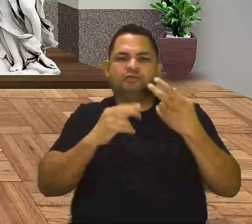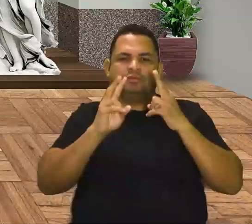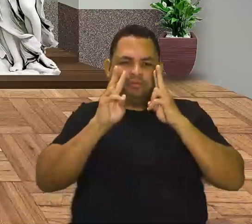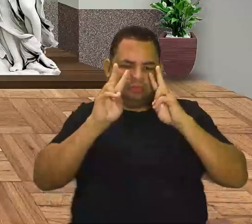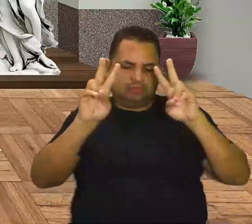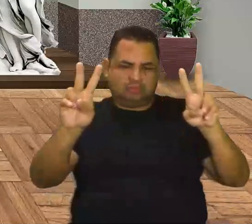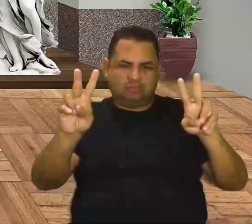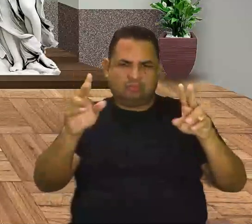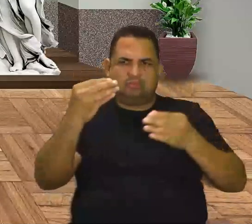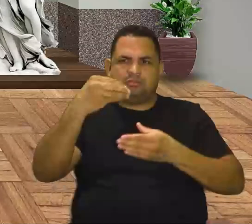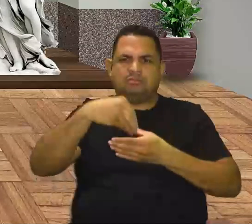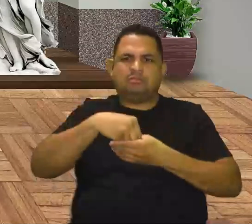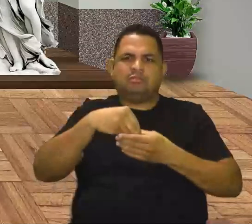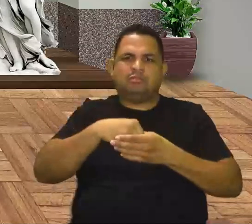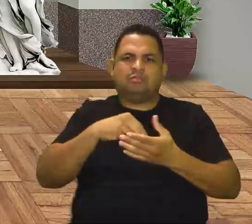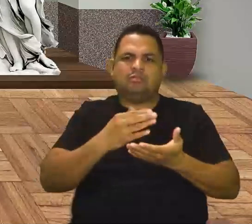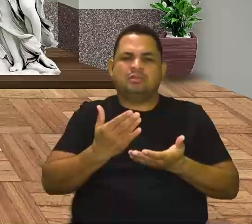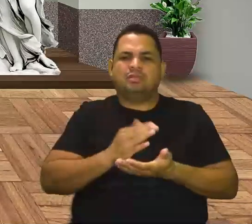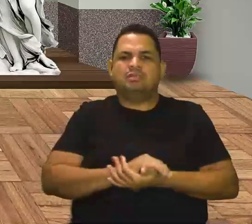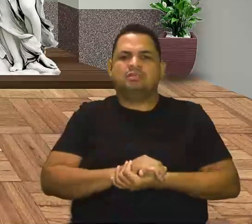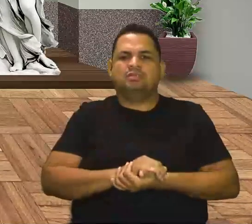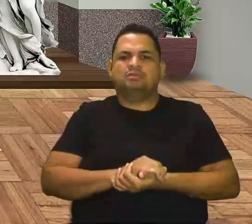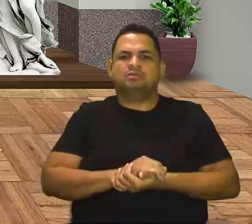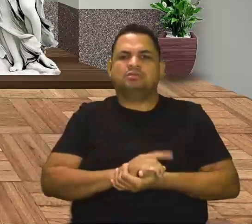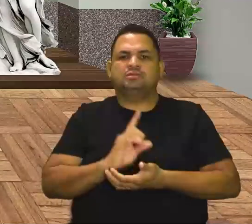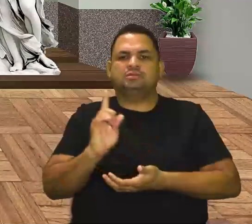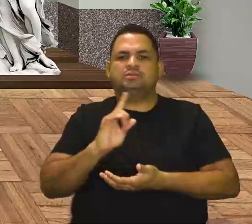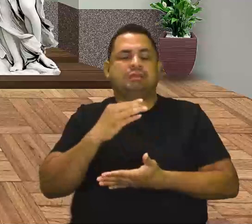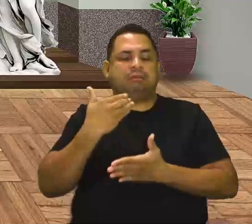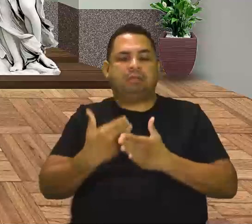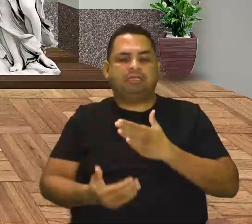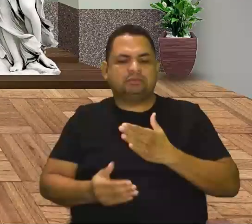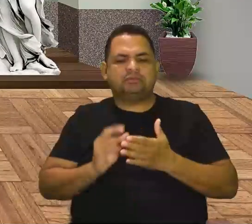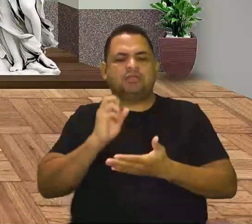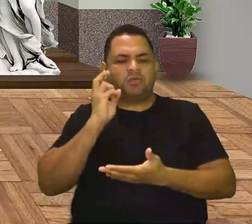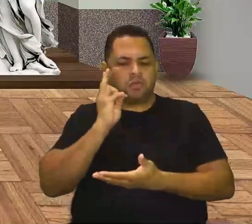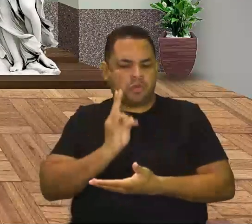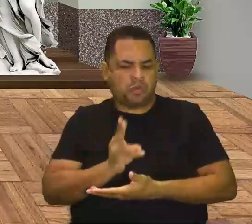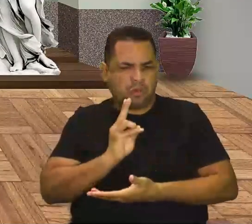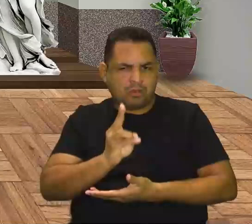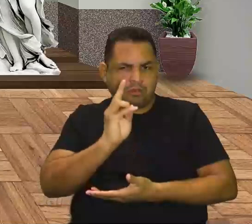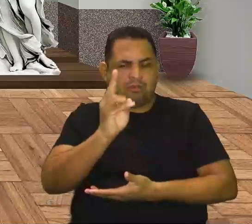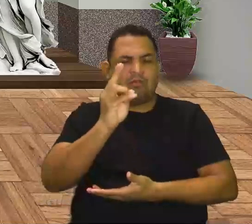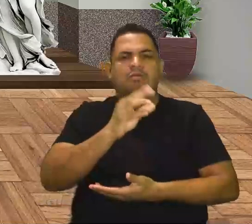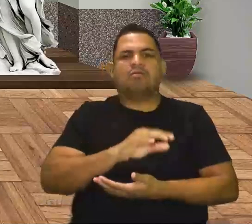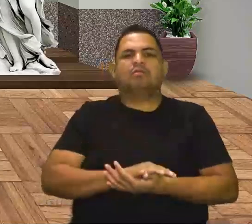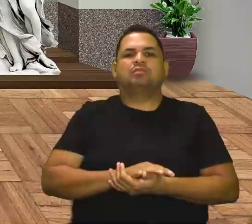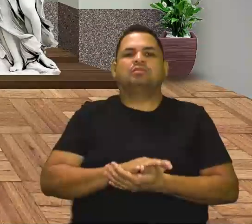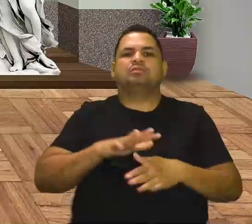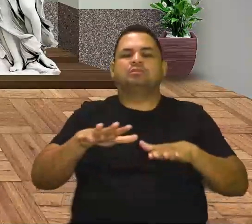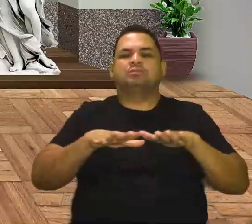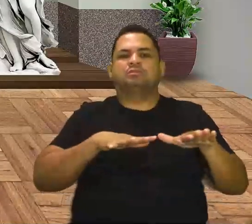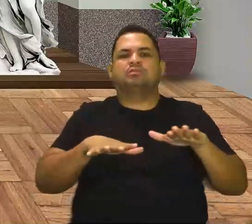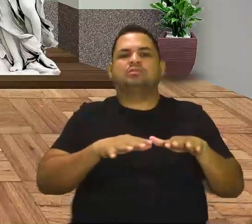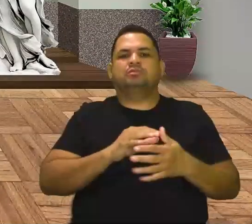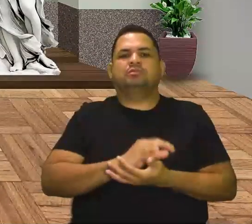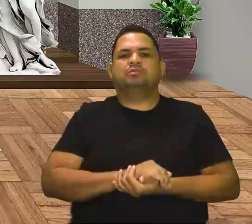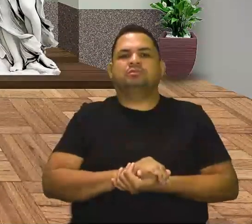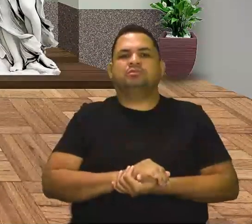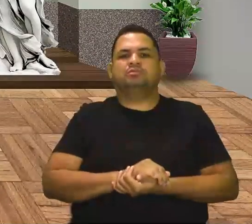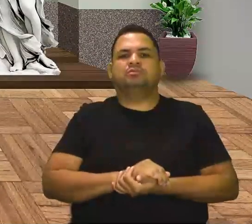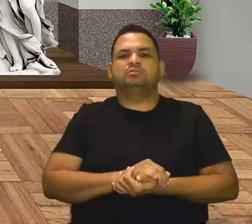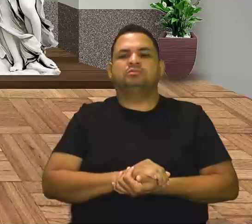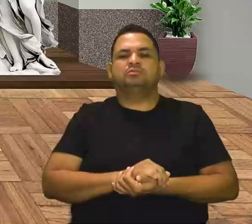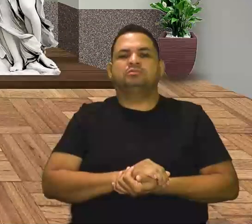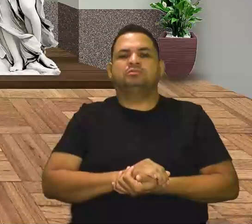visão messiânica, eles não desistem, eles vão continuar o movimento. É por isso que